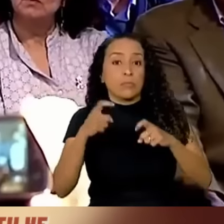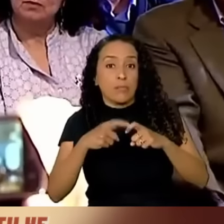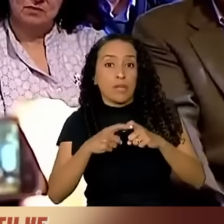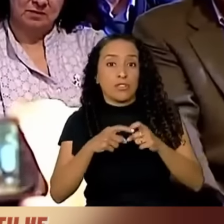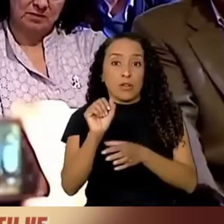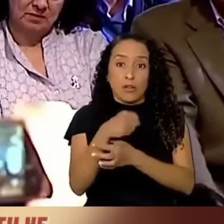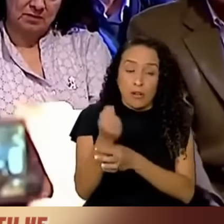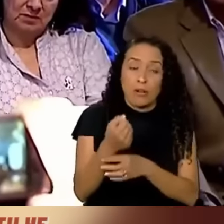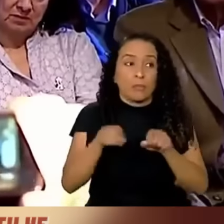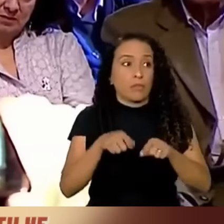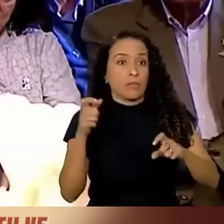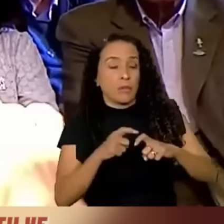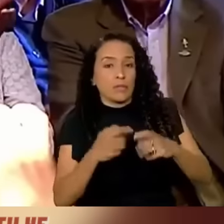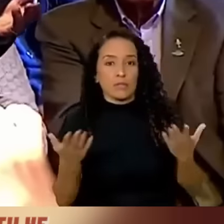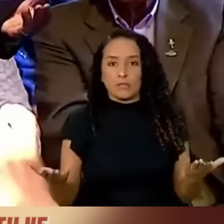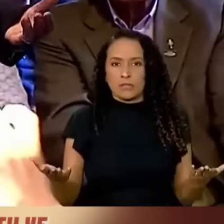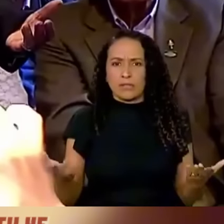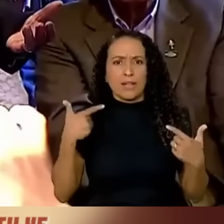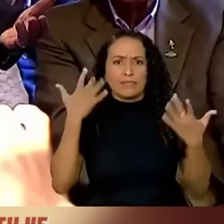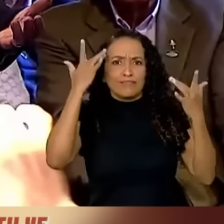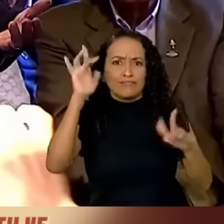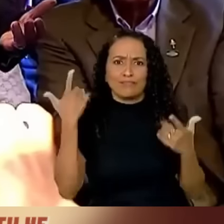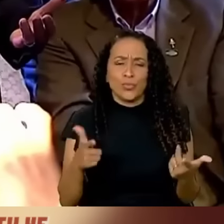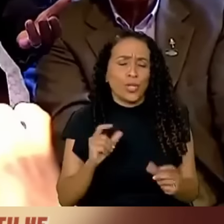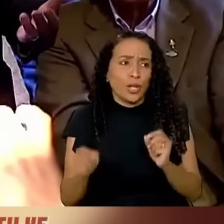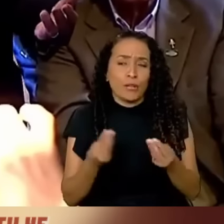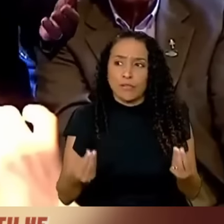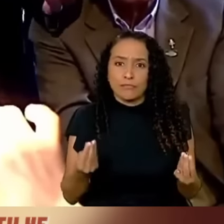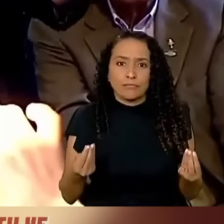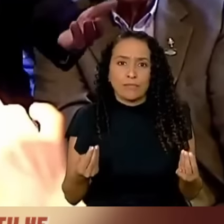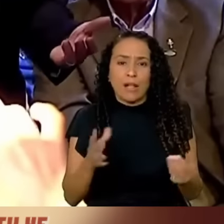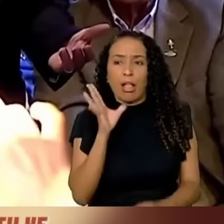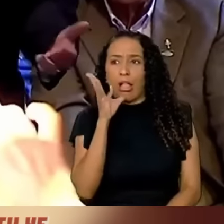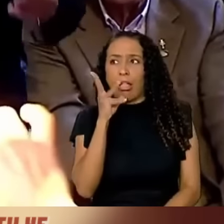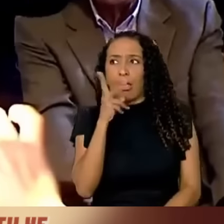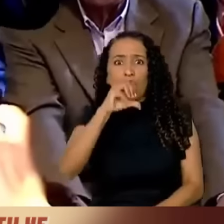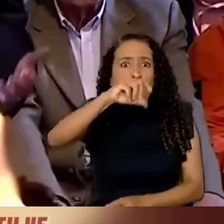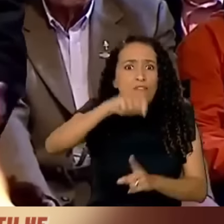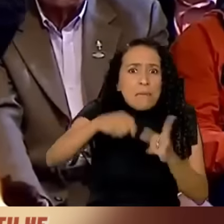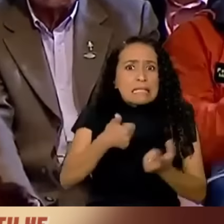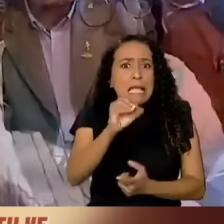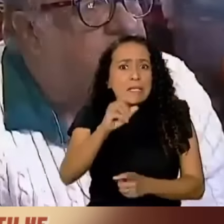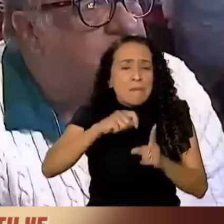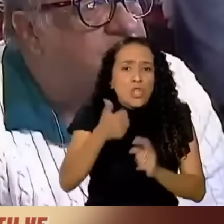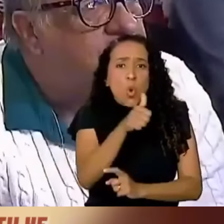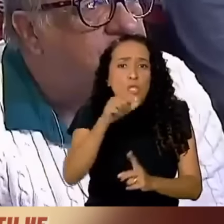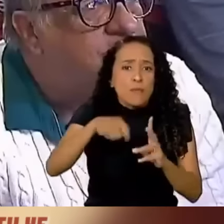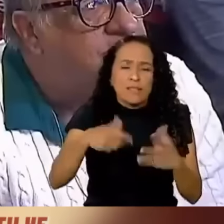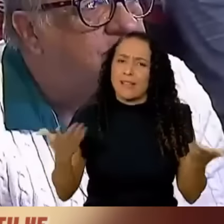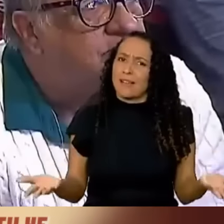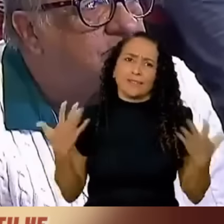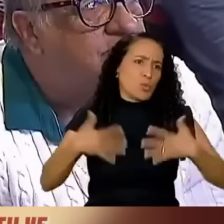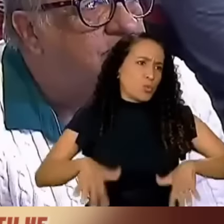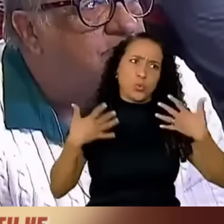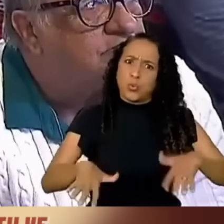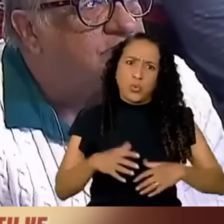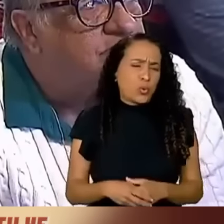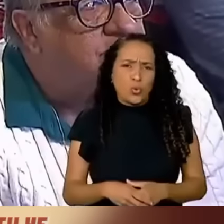procurar um ortopedista, você precisa procurar... Aí você não tem. Aí você demora 9 meses, 10 meses, 11 meses. Sabe, é uma coisa